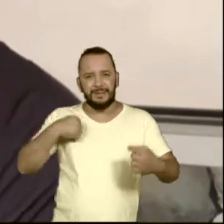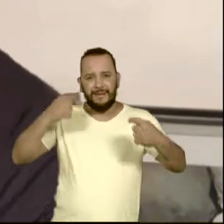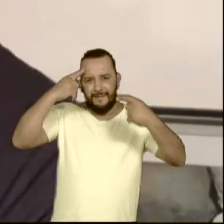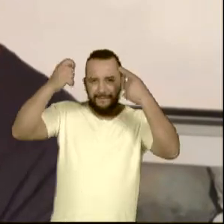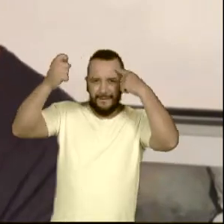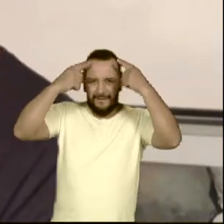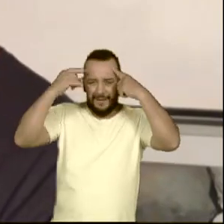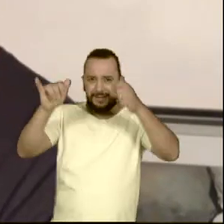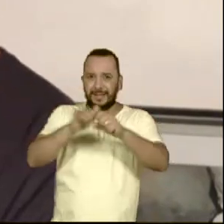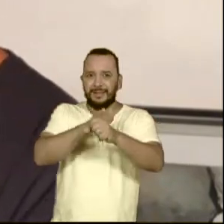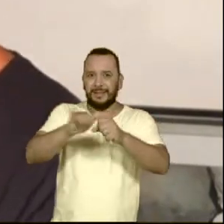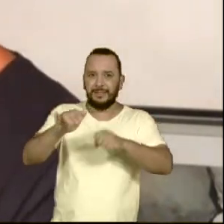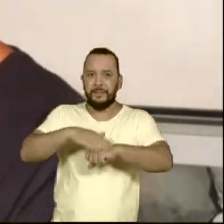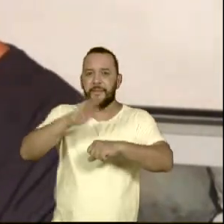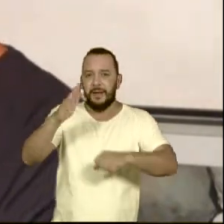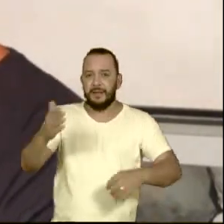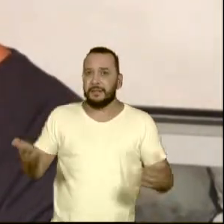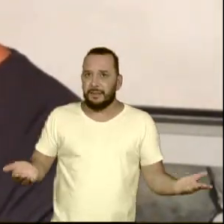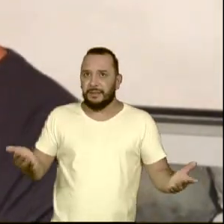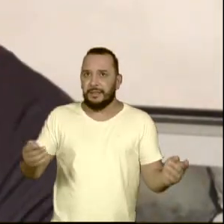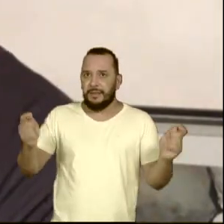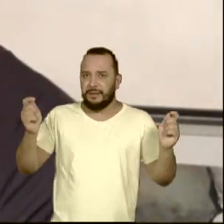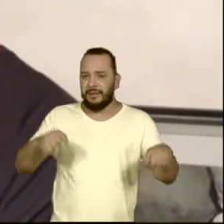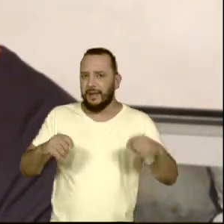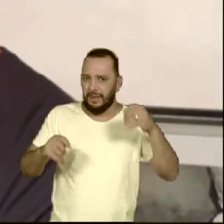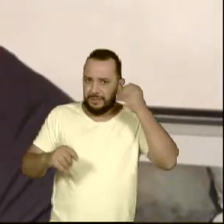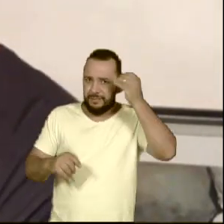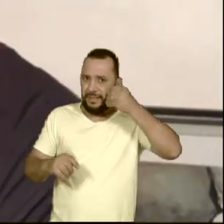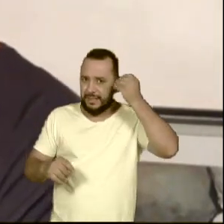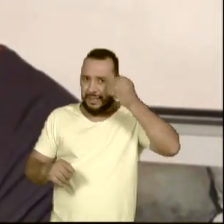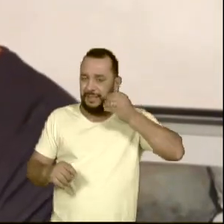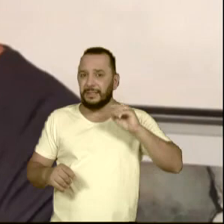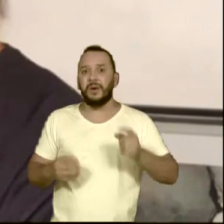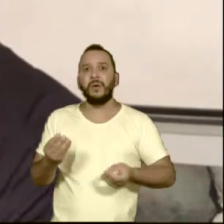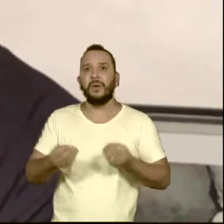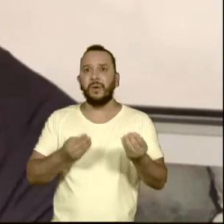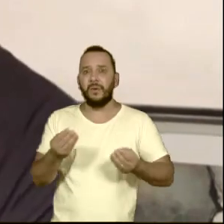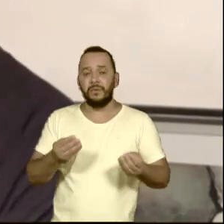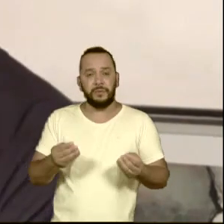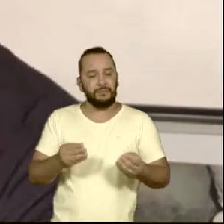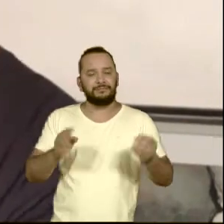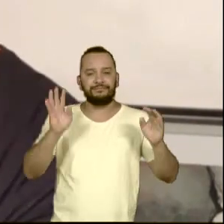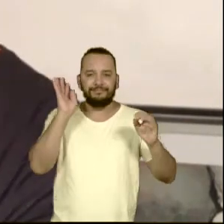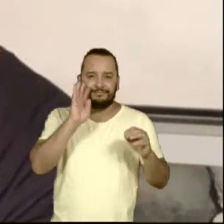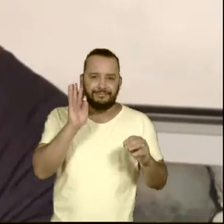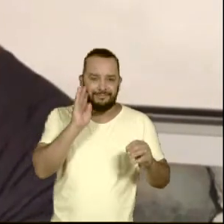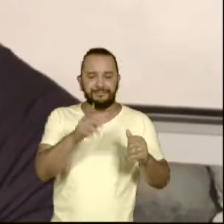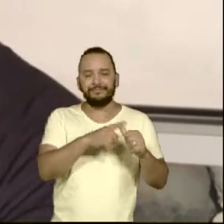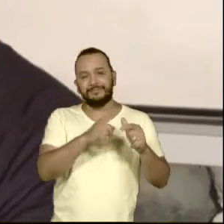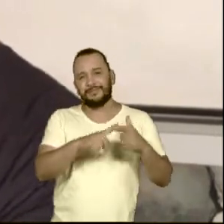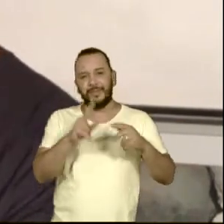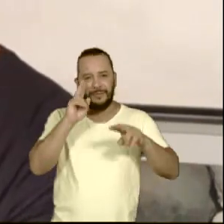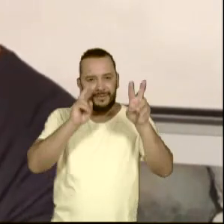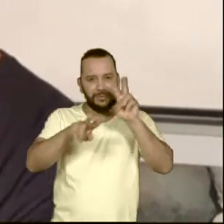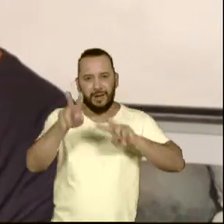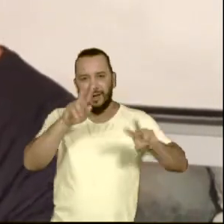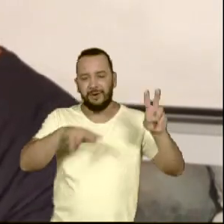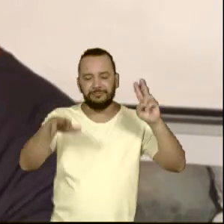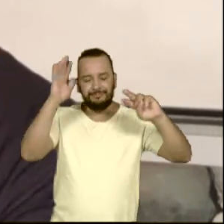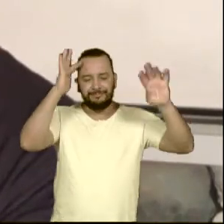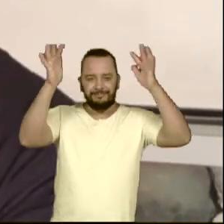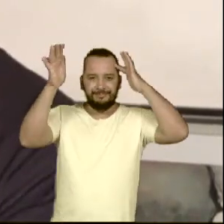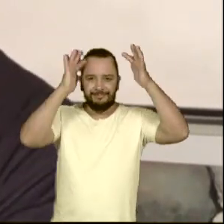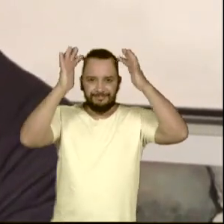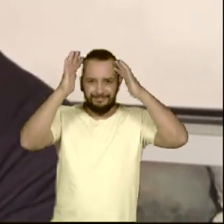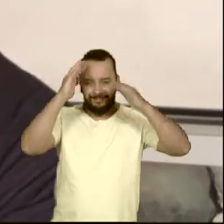Eu acho que a gente pode colocar alguma situação vivida dentro dessa história que seja muito divertida, muito lúdica e que, de alguma maneira, esteja